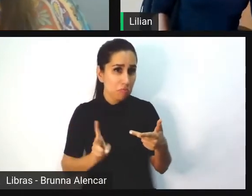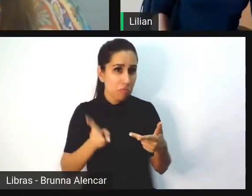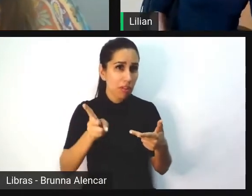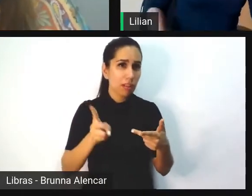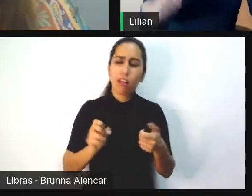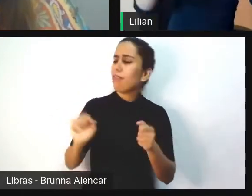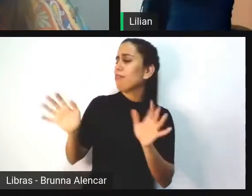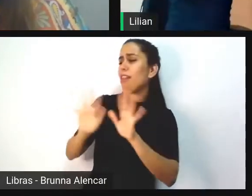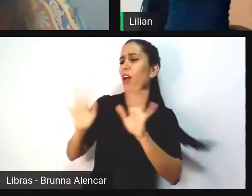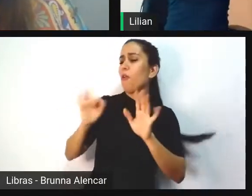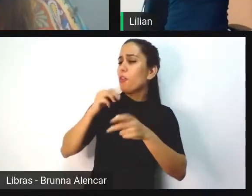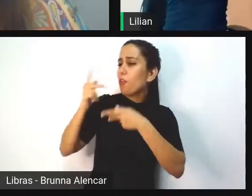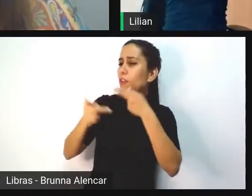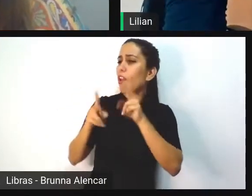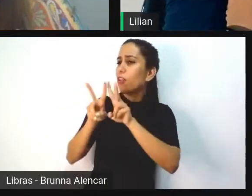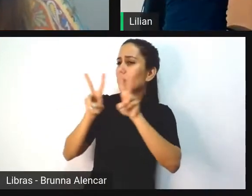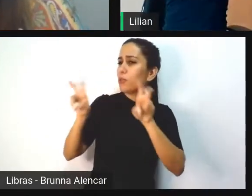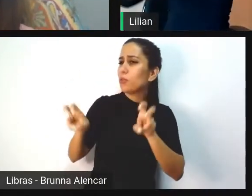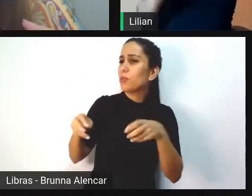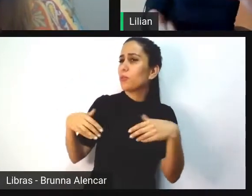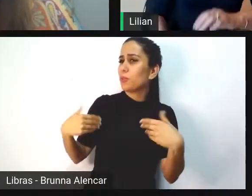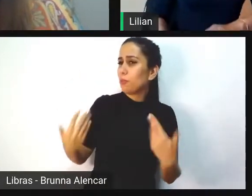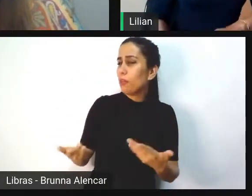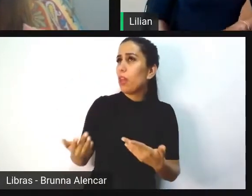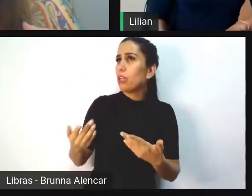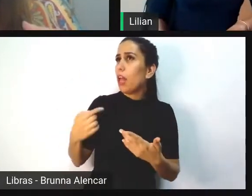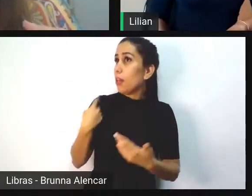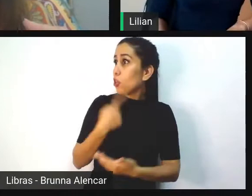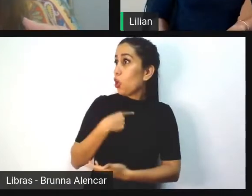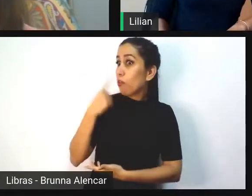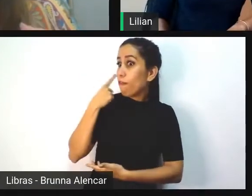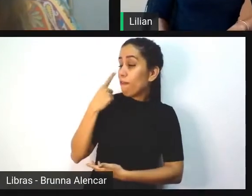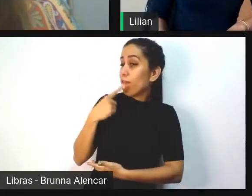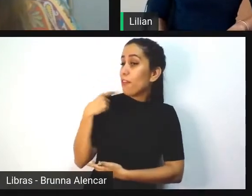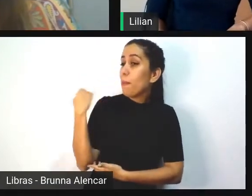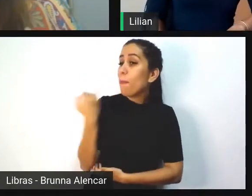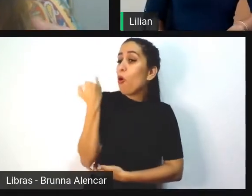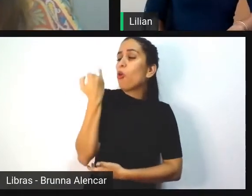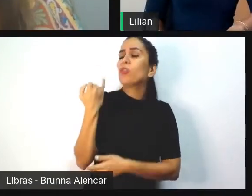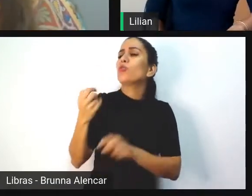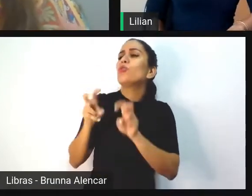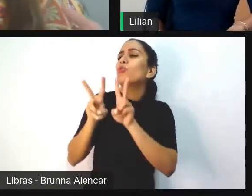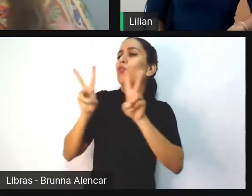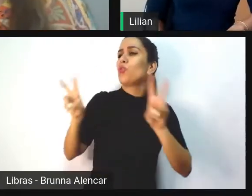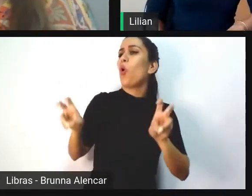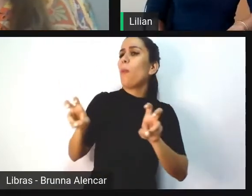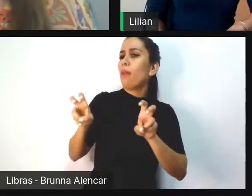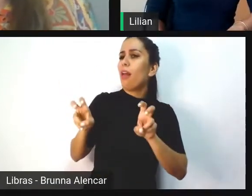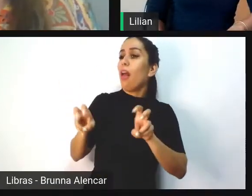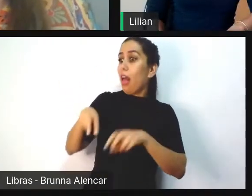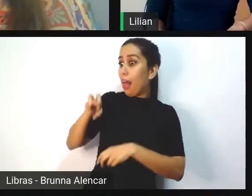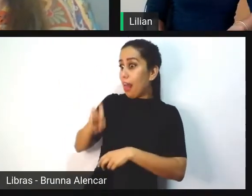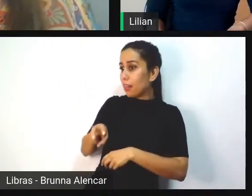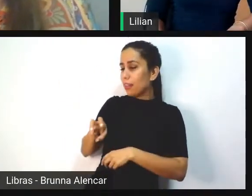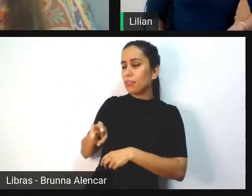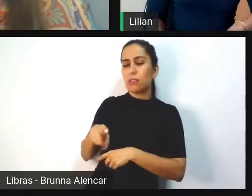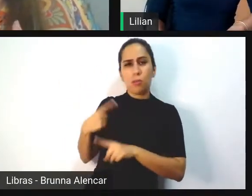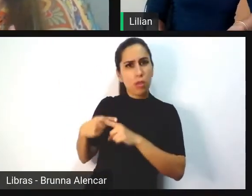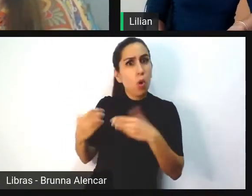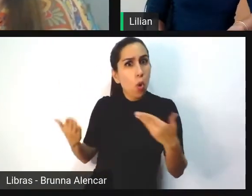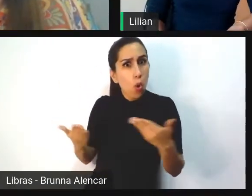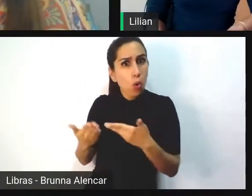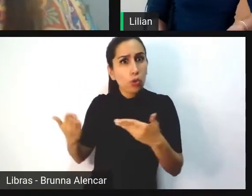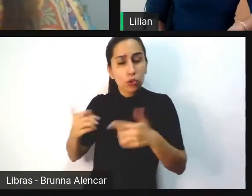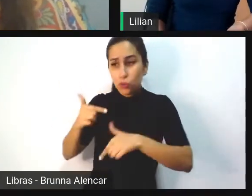só ia comentar mesmo que é para a gente ver como que é importante essa questão da cadeira. Hoje, no trabalho remoto, a gente